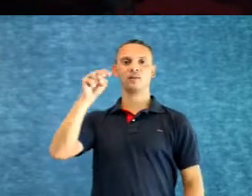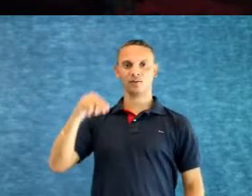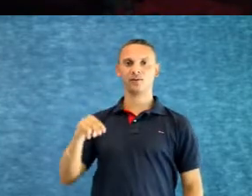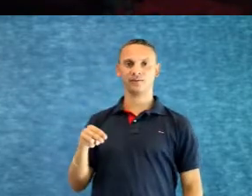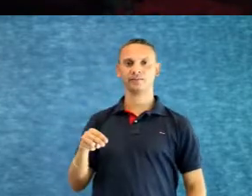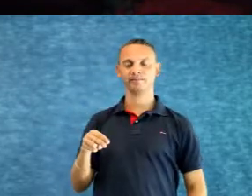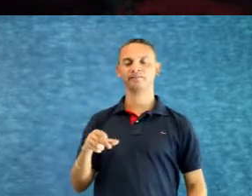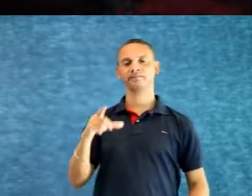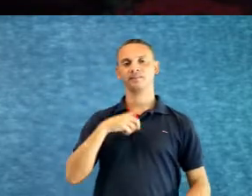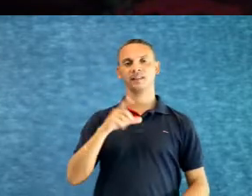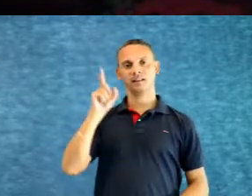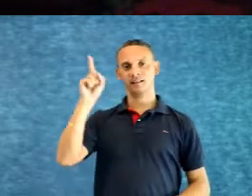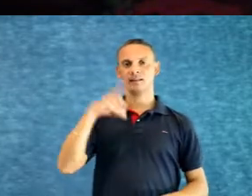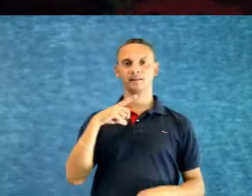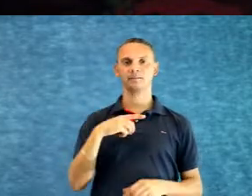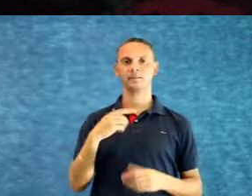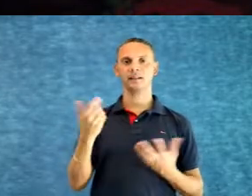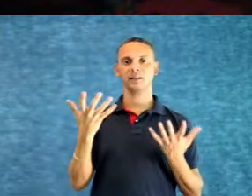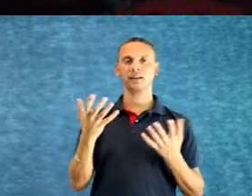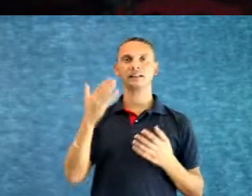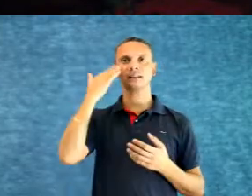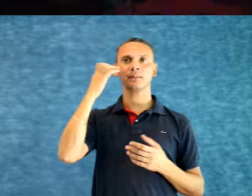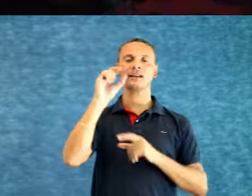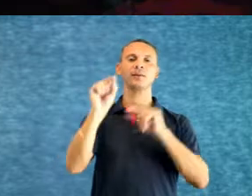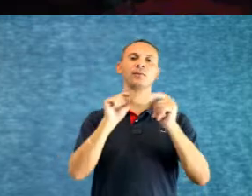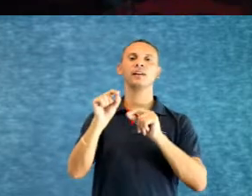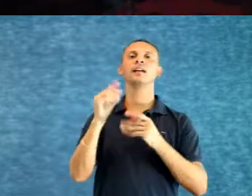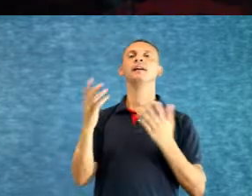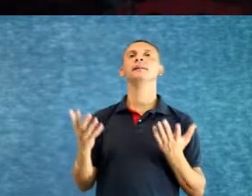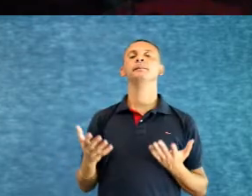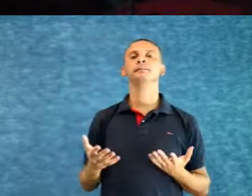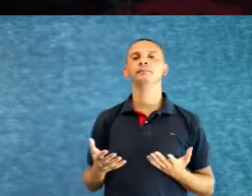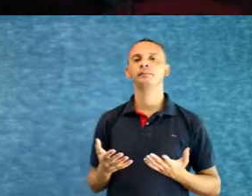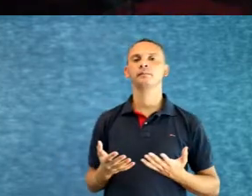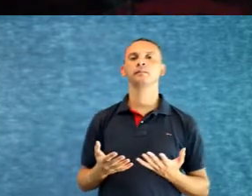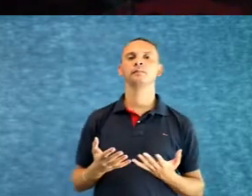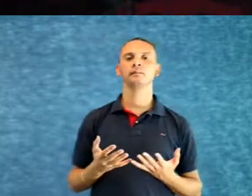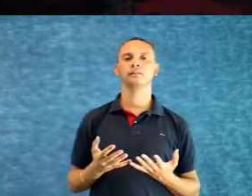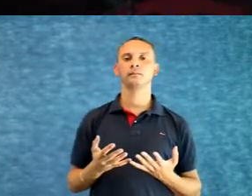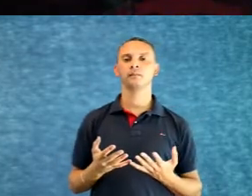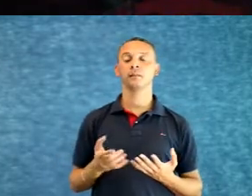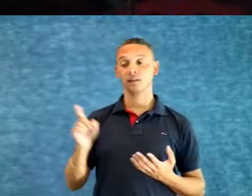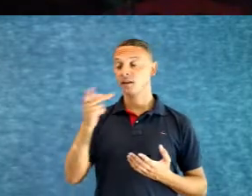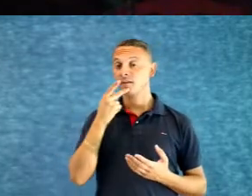é a minha questão. Muito Sim. obrigado. Não podemos generalizar nunca. Sempre houve aqueles que